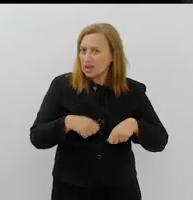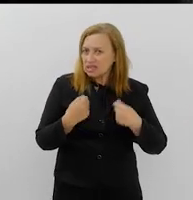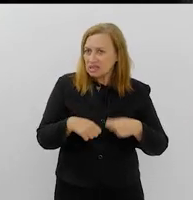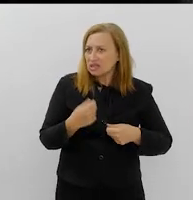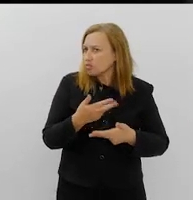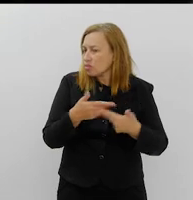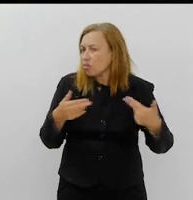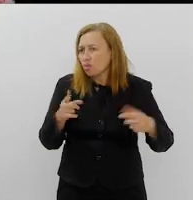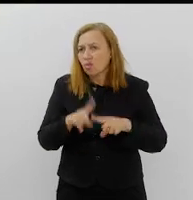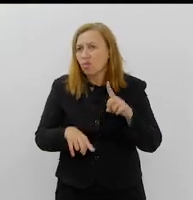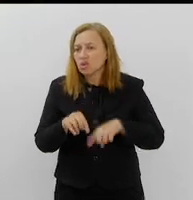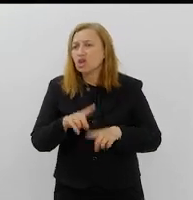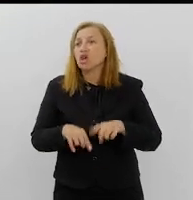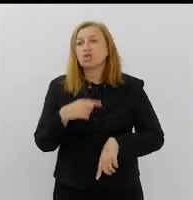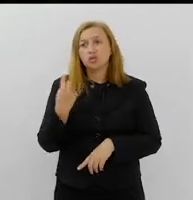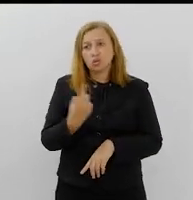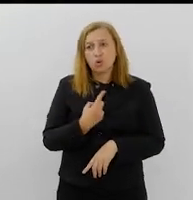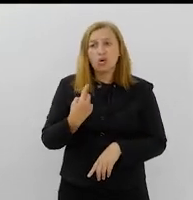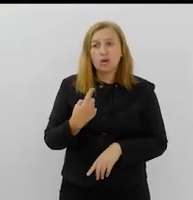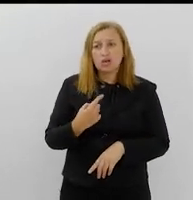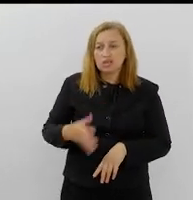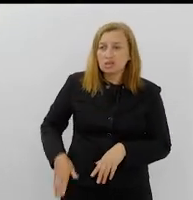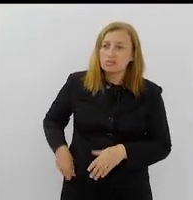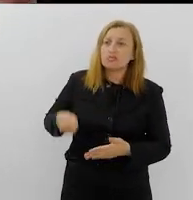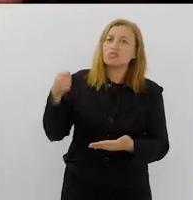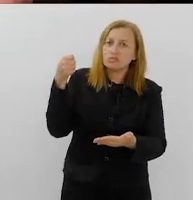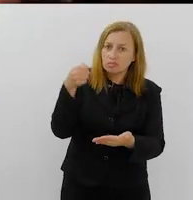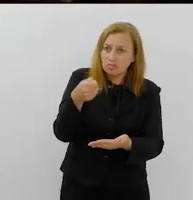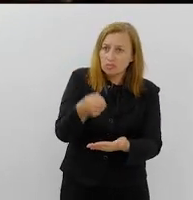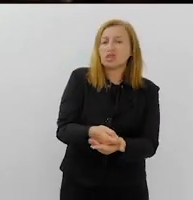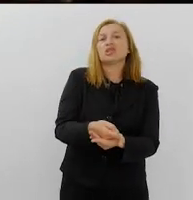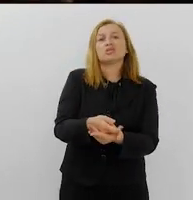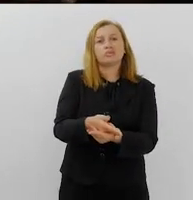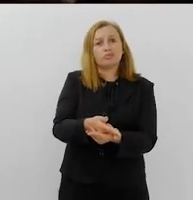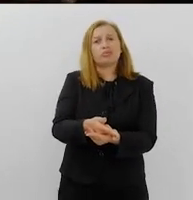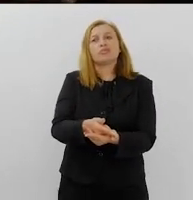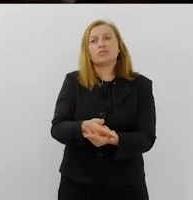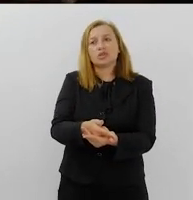precisando de alguma coisa, nós metemos a mão no bolso e